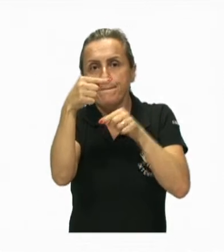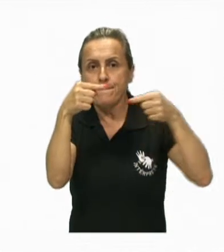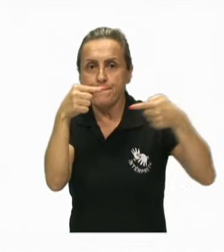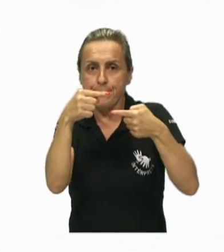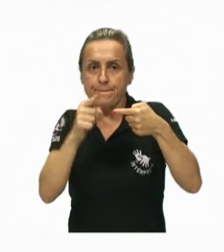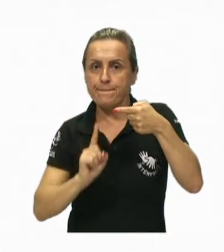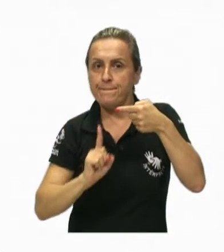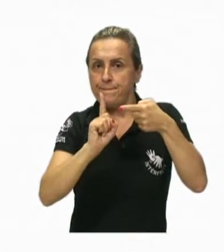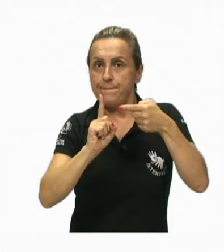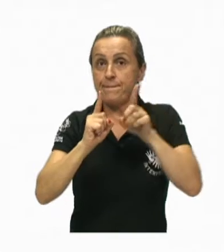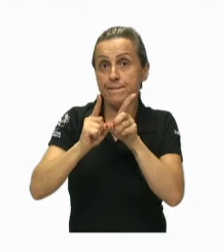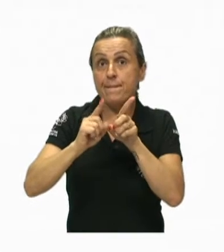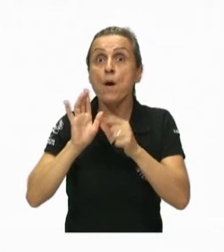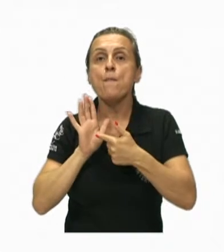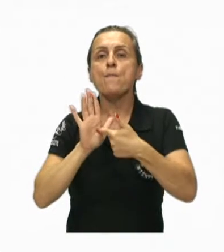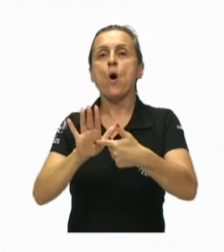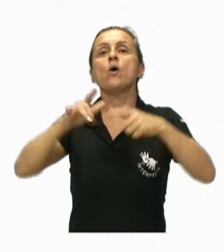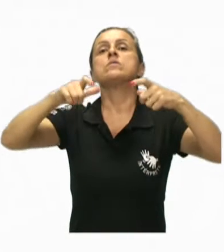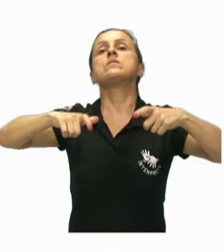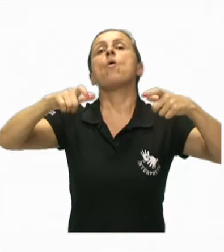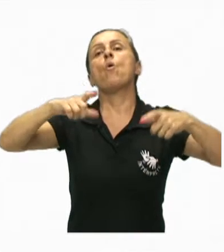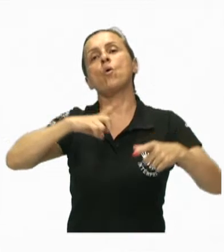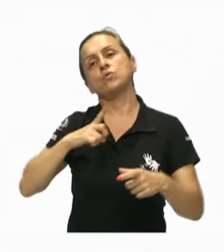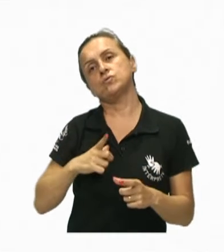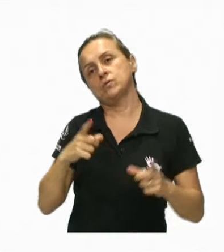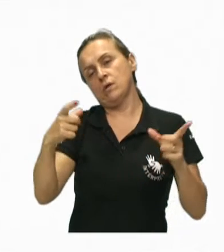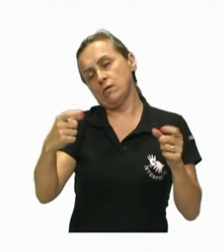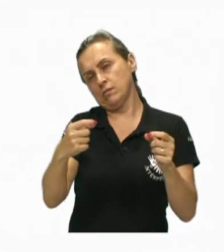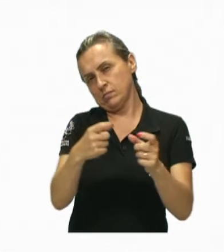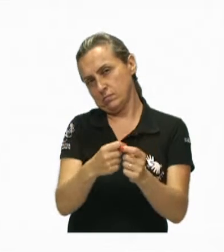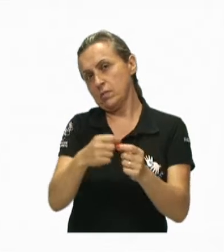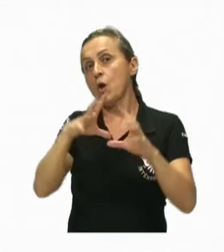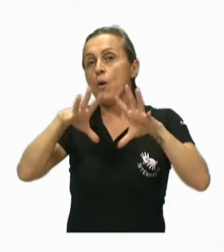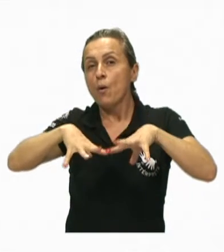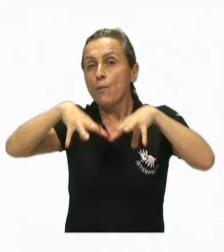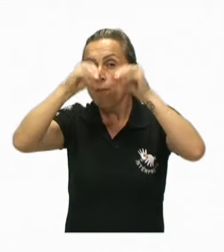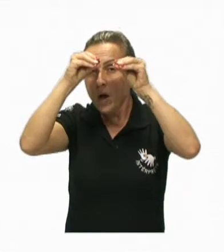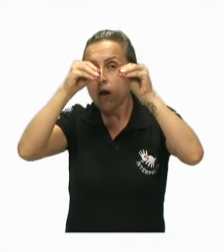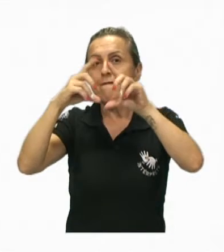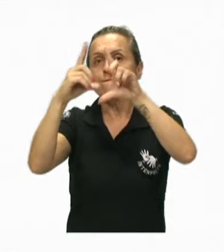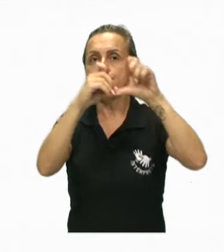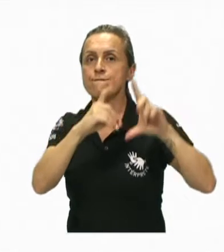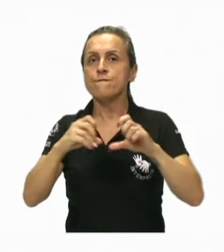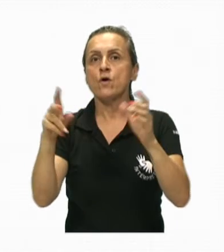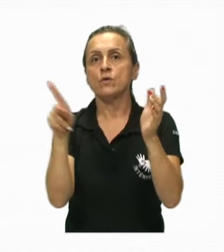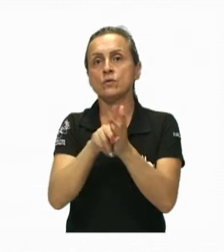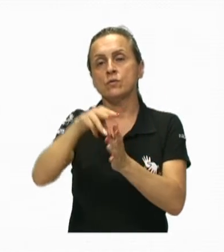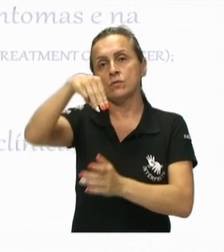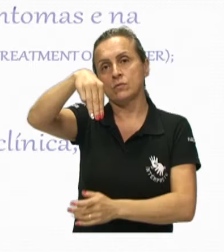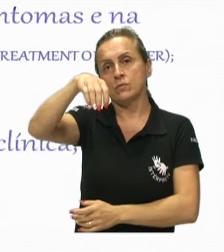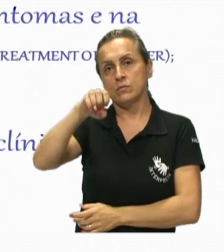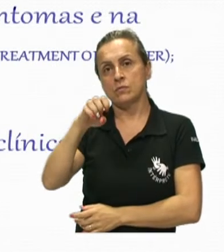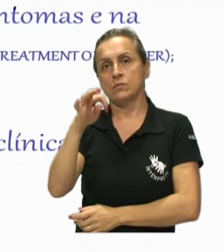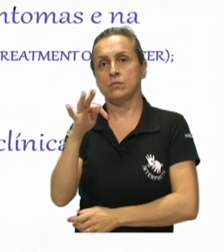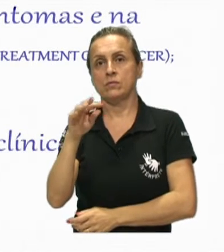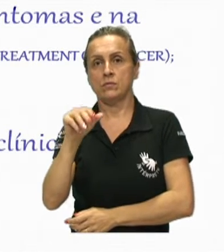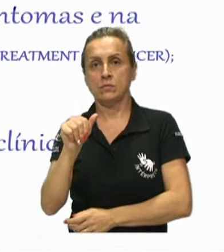tumores metastáticos. Os mais escuros são as topografias de metástase. Próximo.